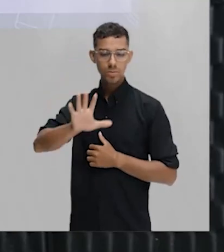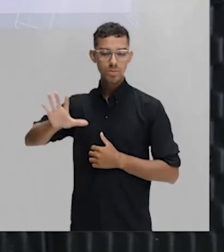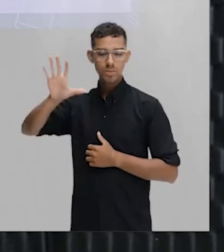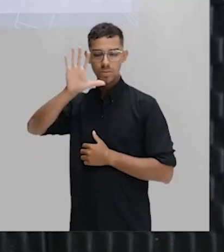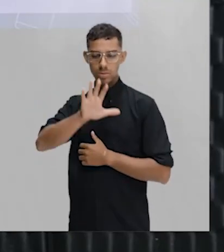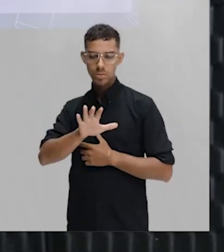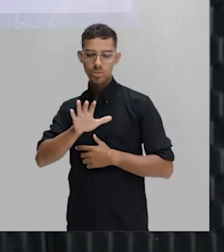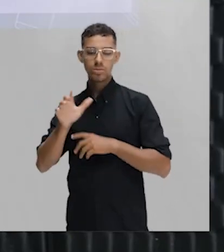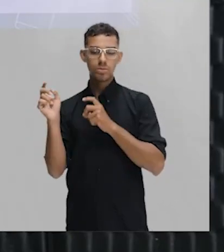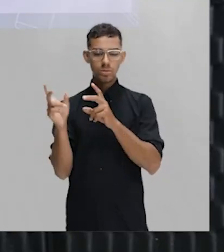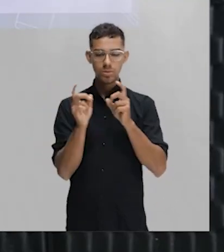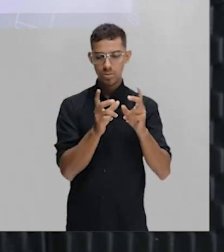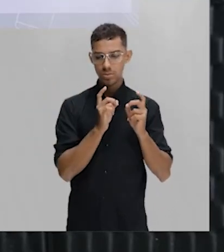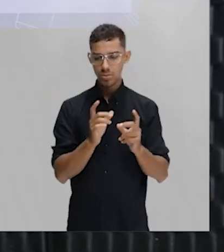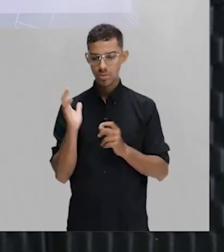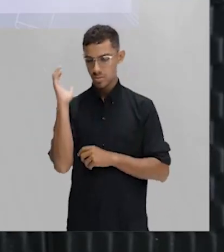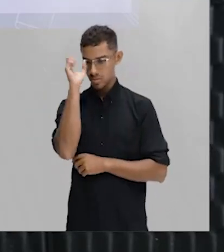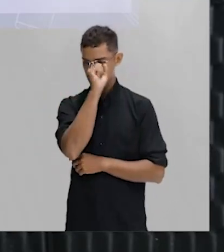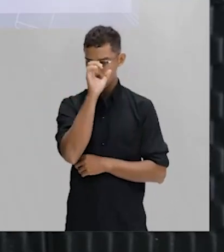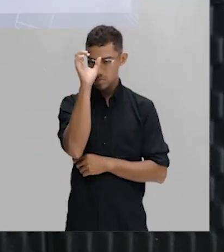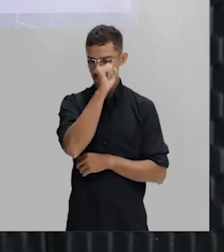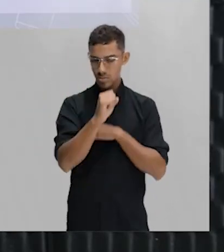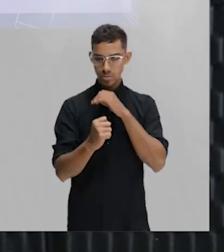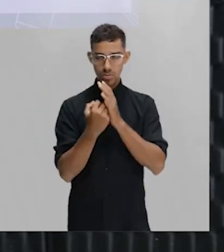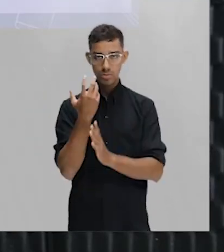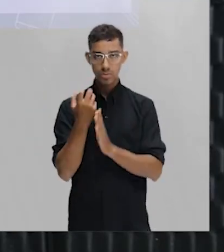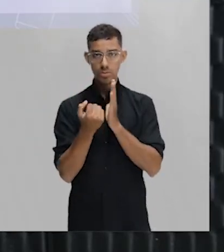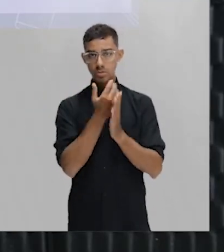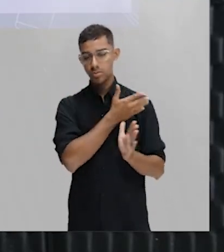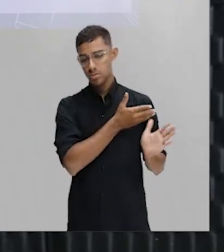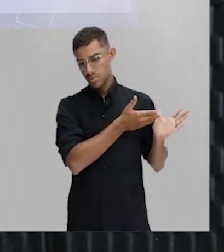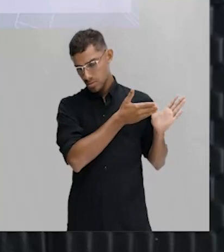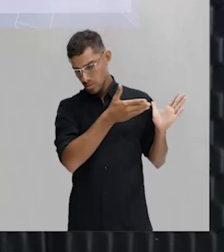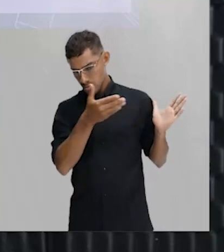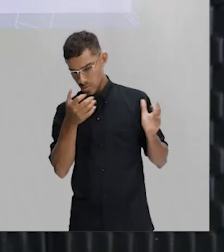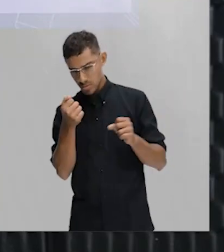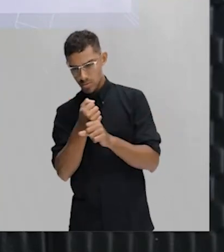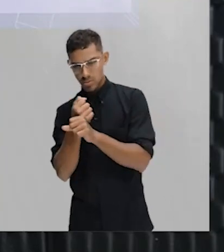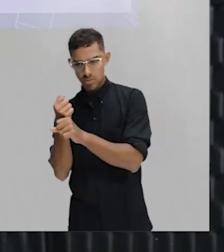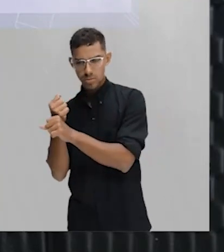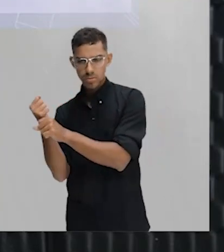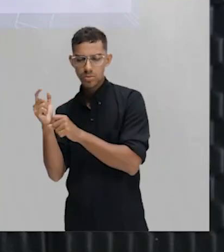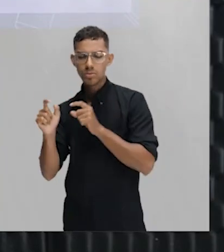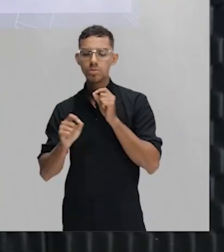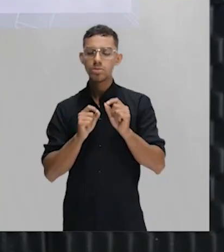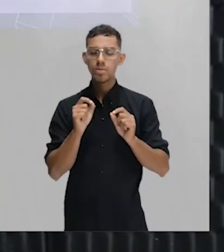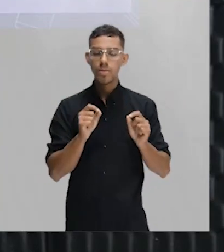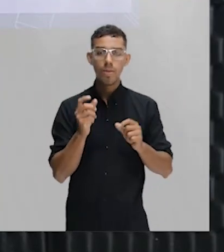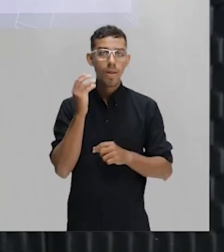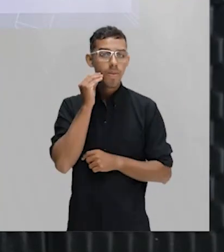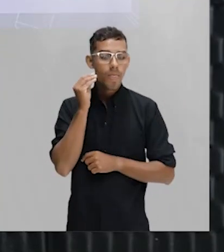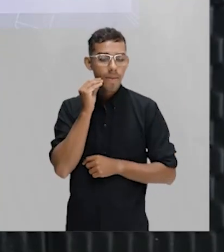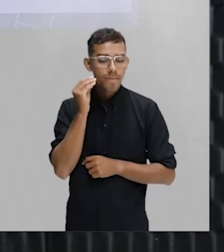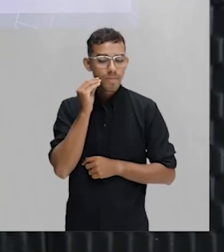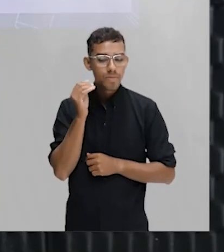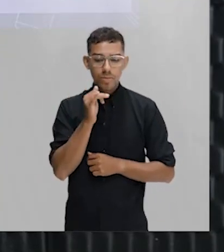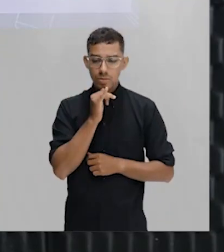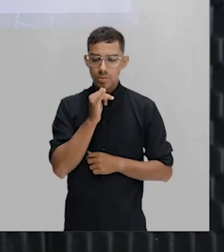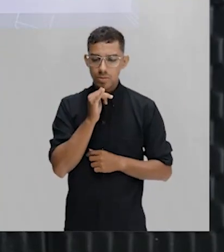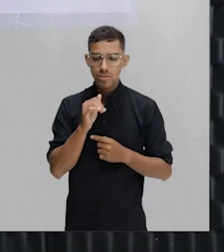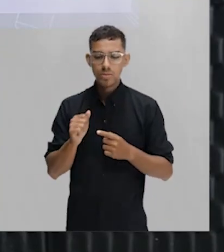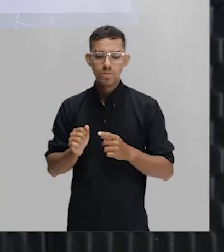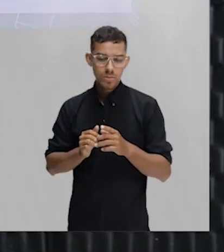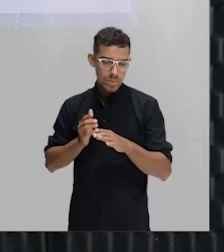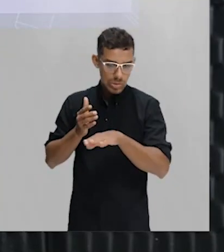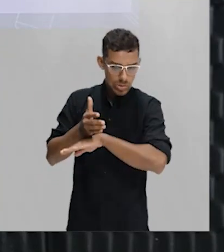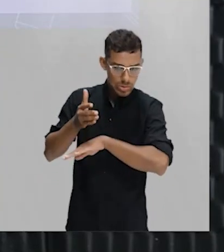Comércio e Aprendizagem, o SENAC, eles produzem durante anos, né, a questão de tentativa de